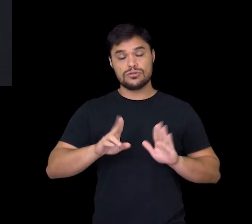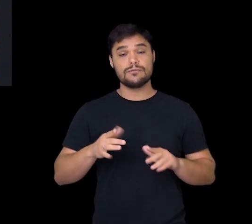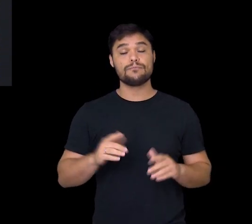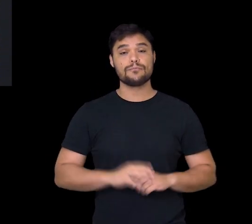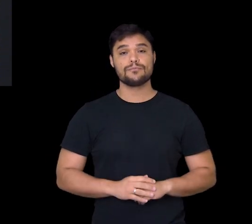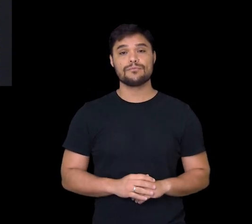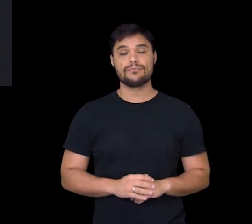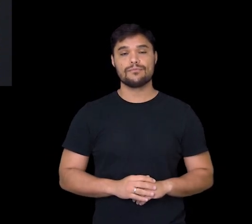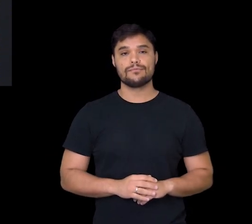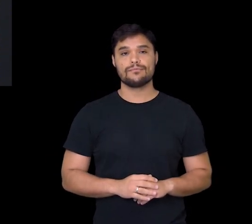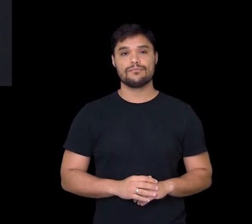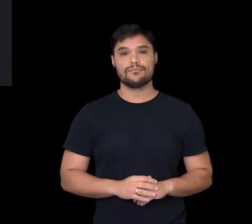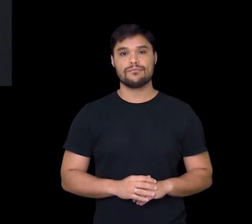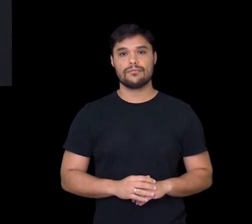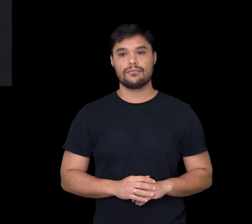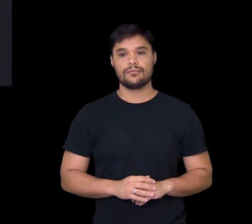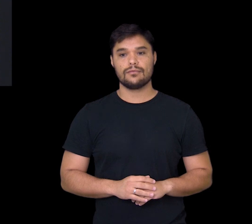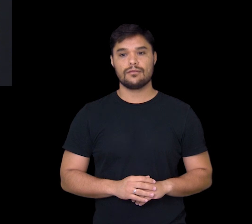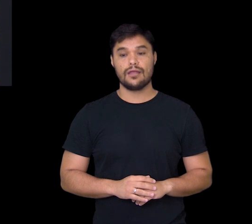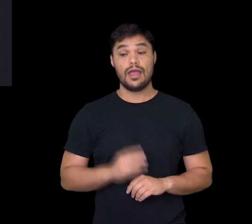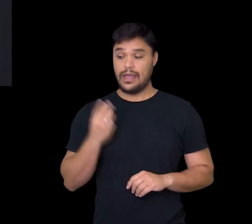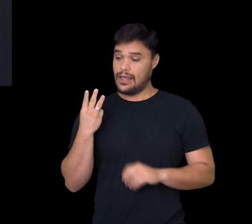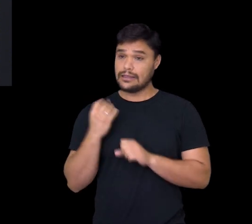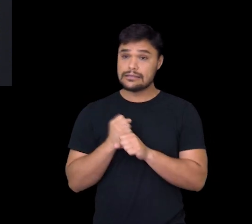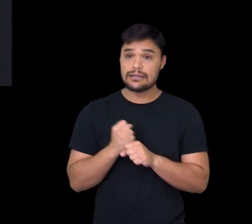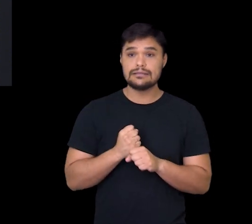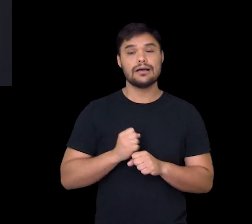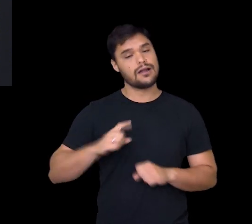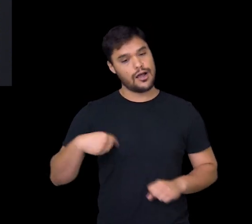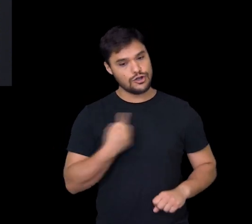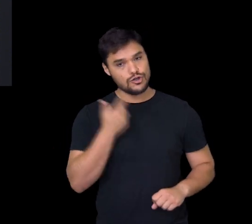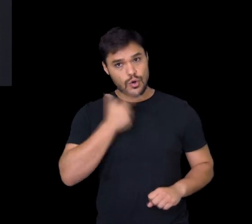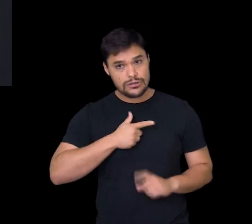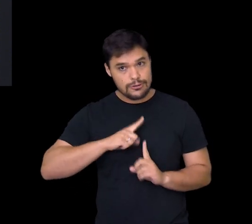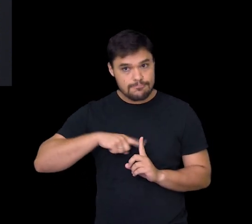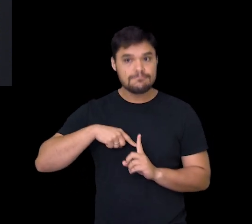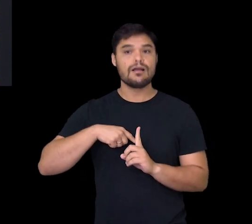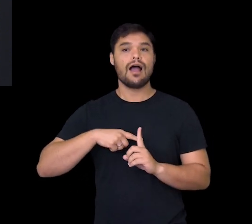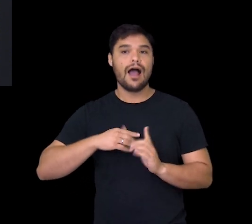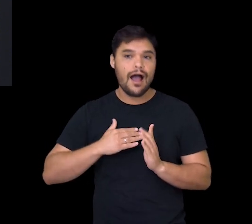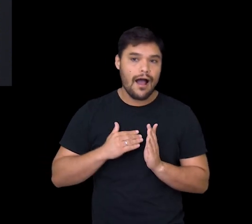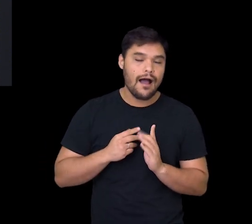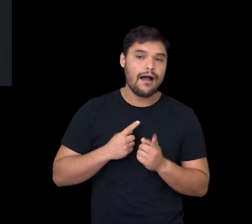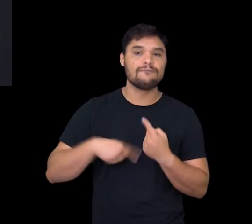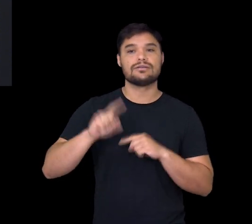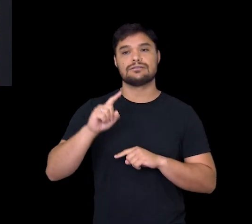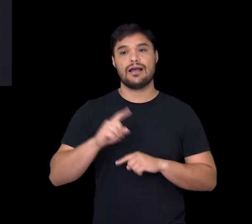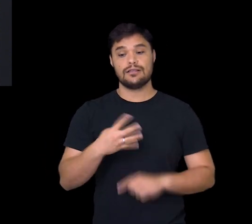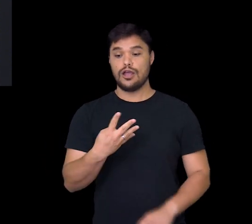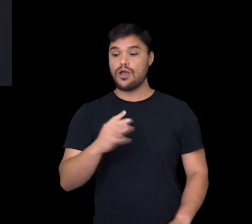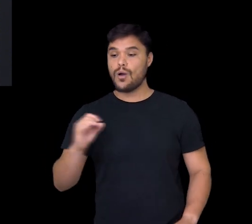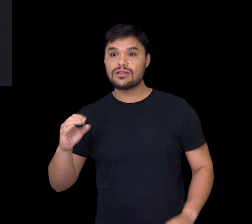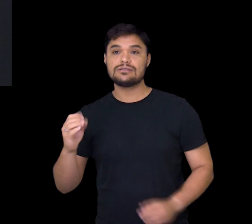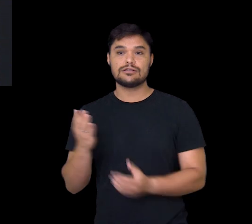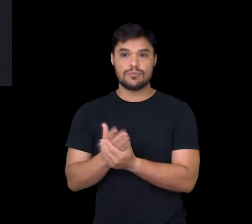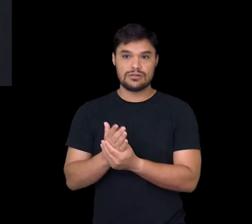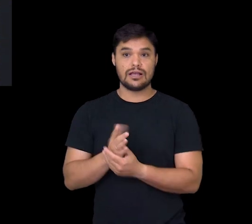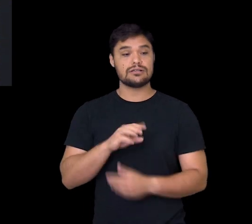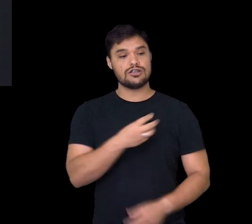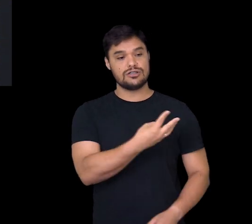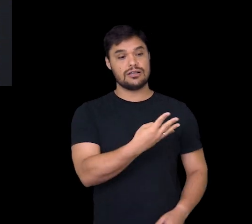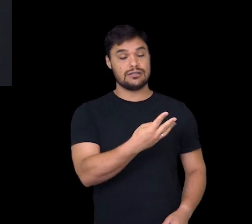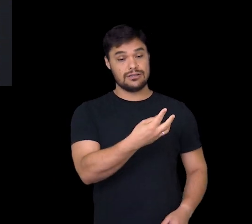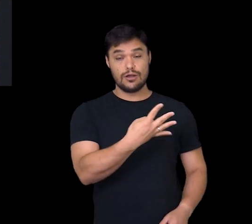um pequeno reflexo que eu posso fazer, reflexão desses 3 anos, é que nós avançamos muito. Há mais de 400 casos na Justiça, nós